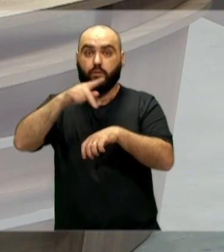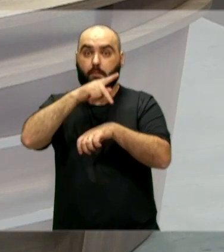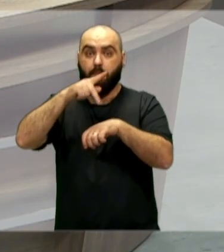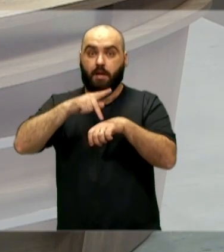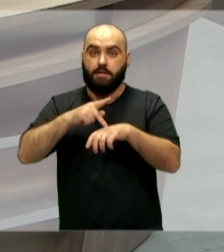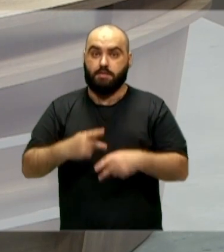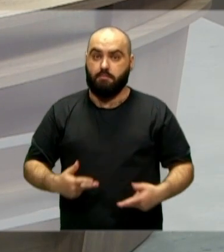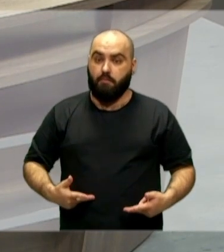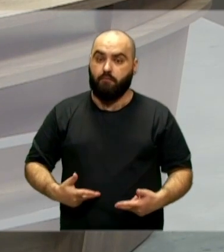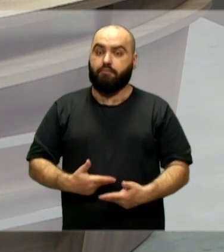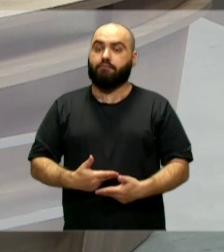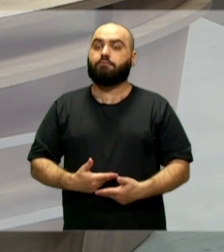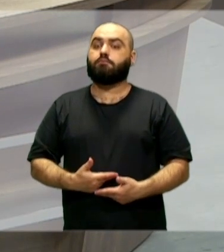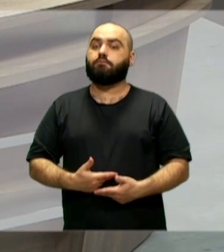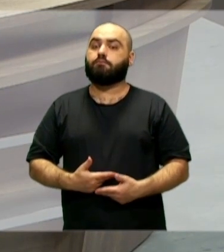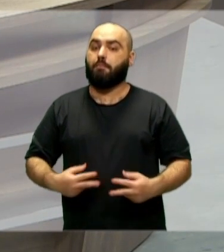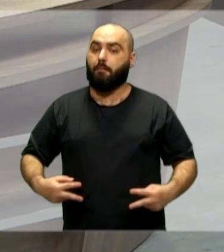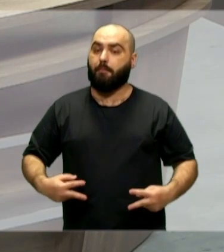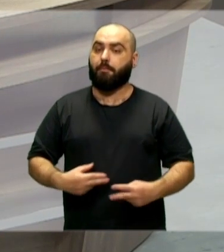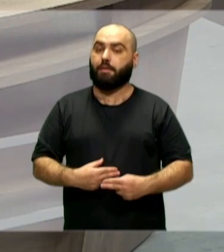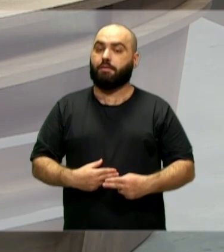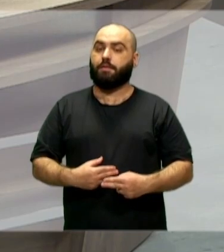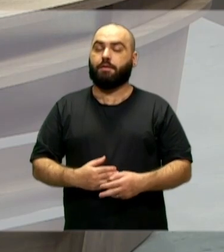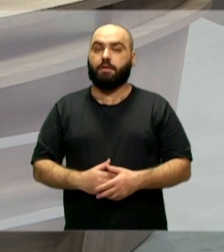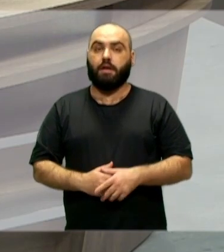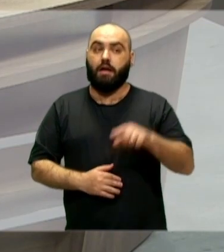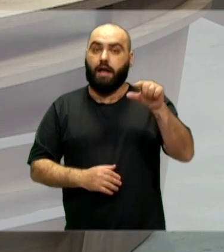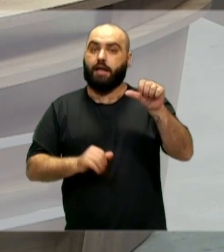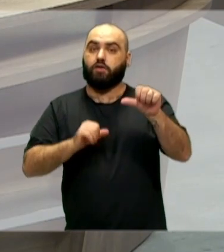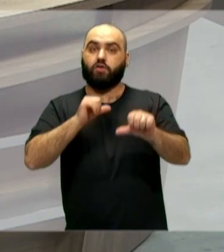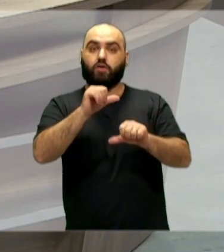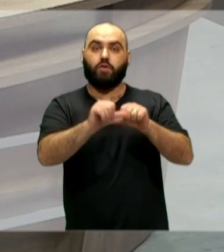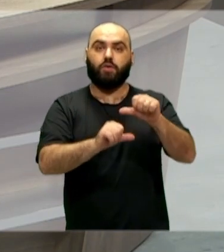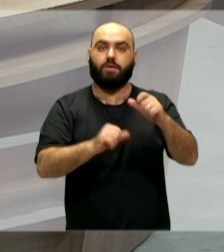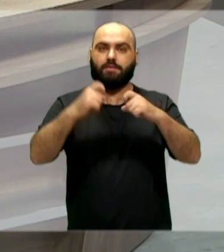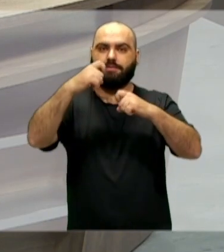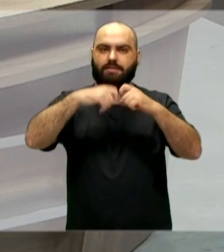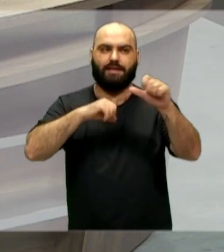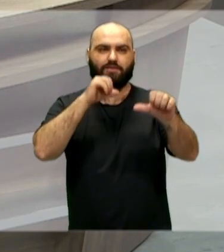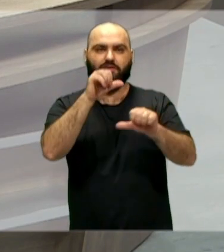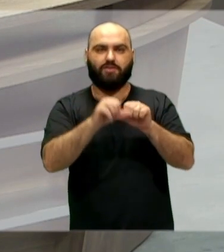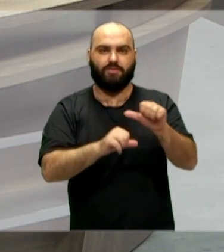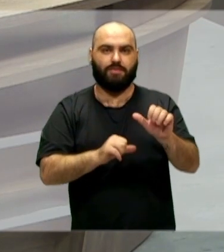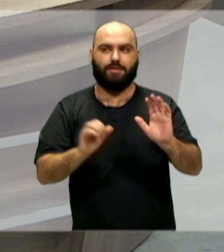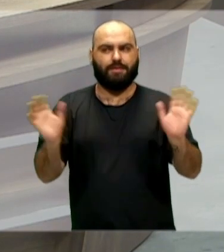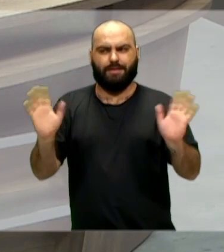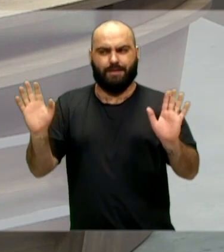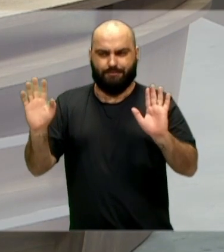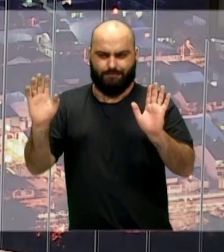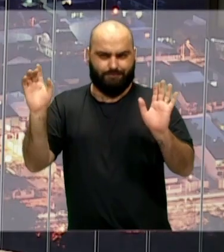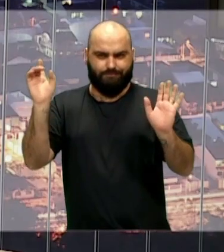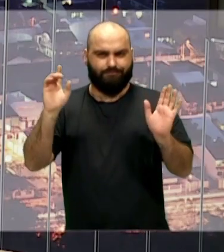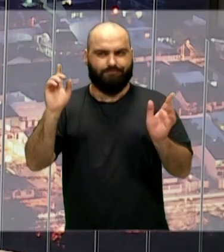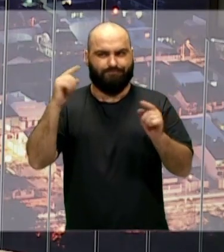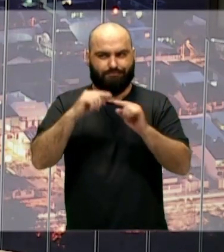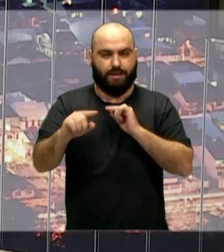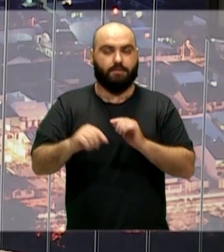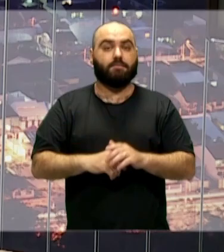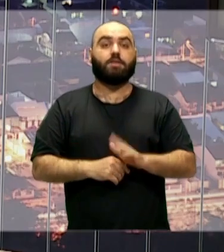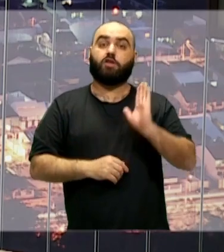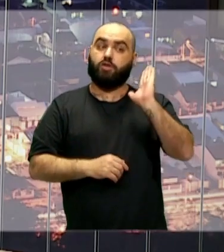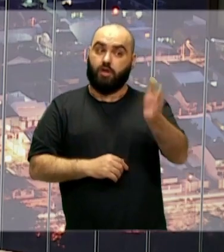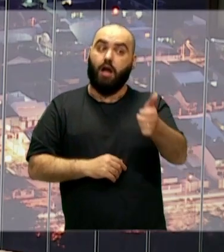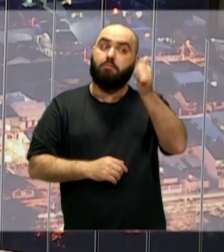né, as pessoas diziam que ela trocou de sexo, né? Na verdade, não foi isso, né? Ela já era uma